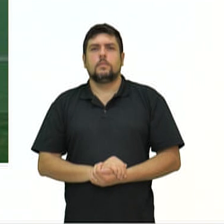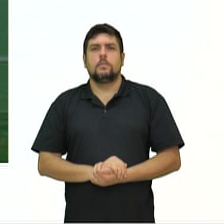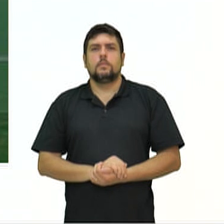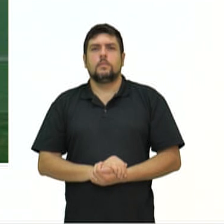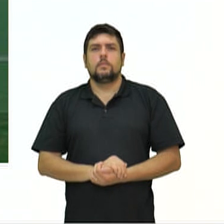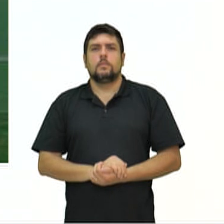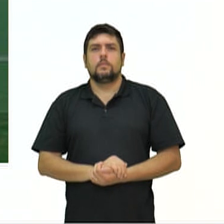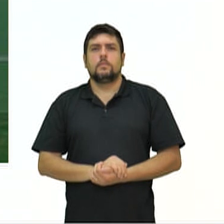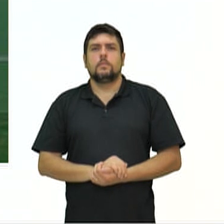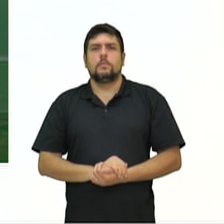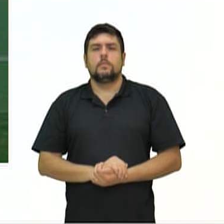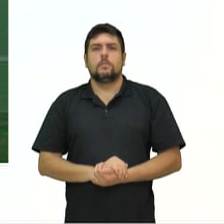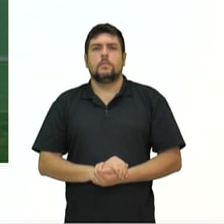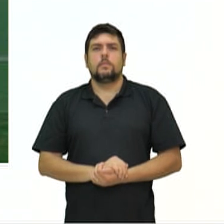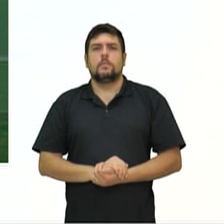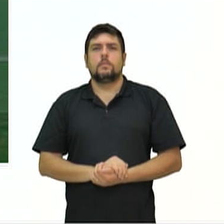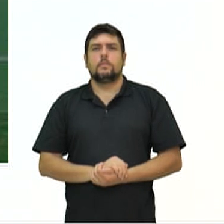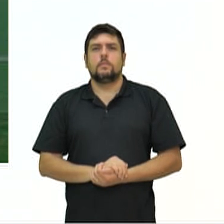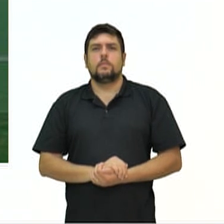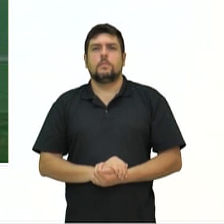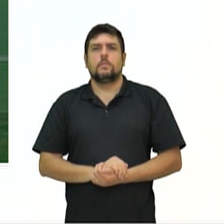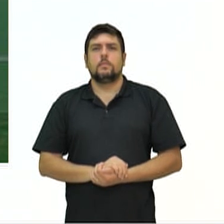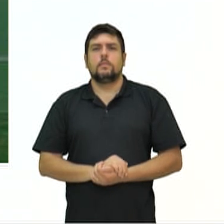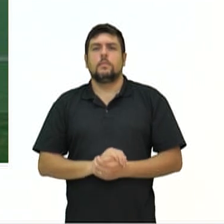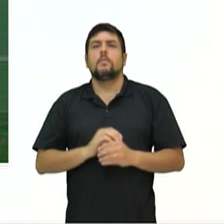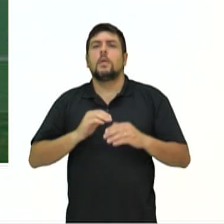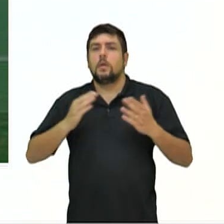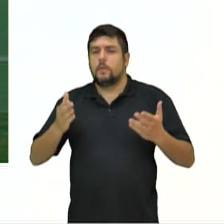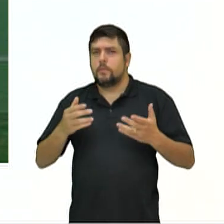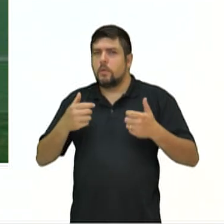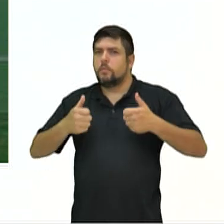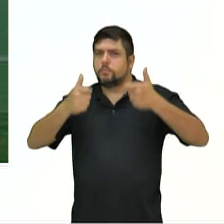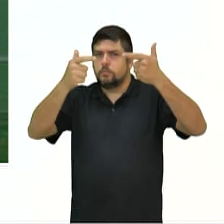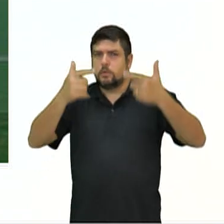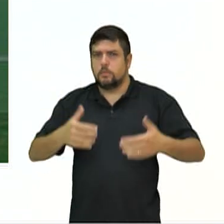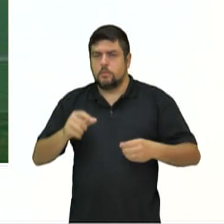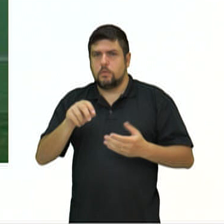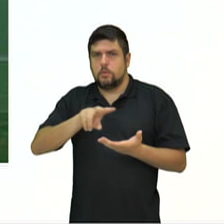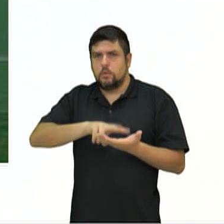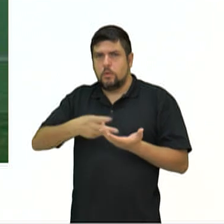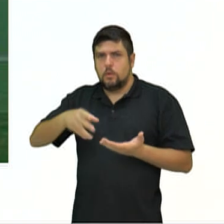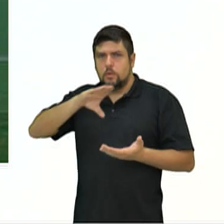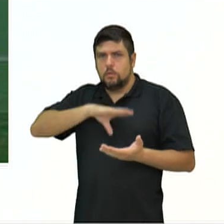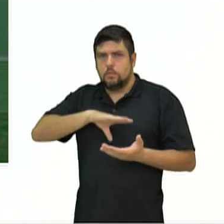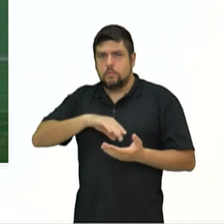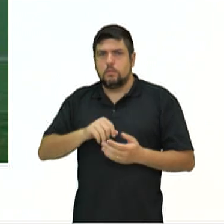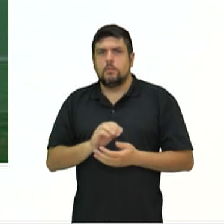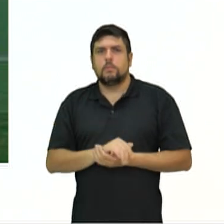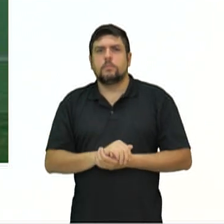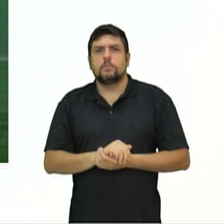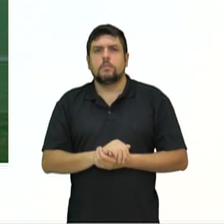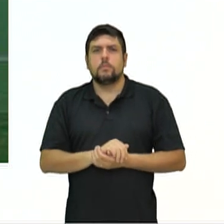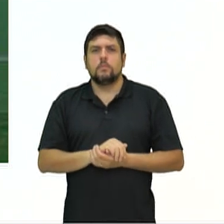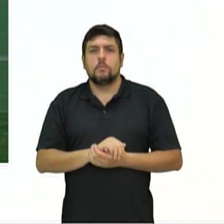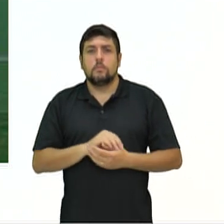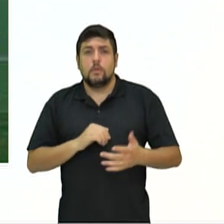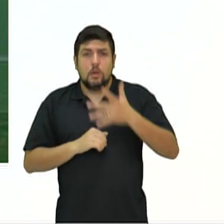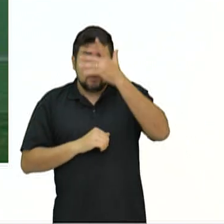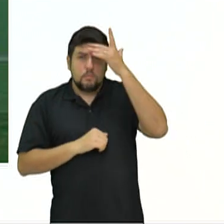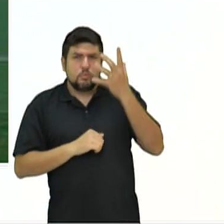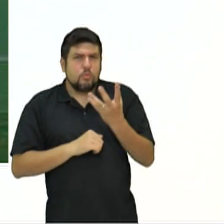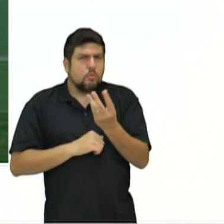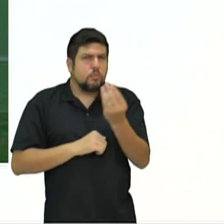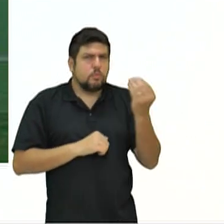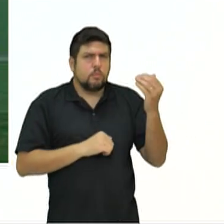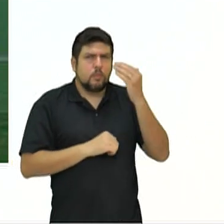anyone to work harder than you do. Então ele fala assim, ó. Deve ter pessoas que têm mais talento do que você,